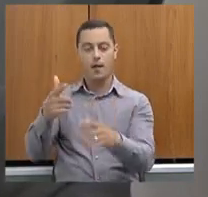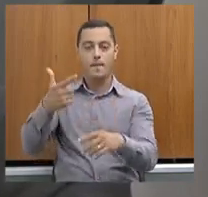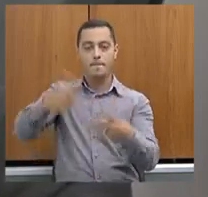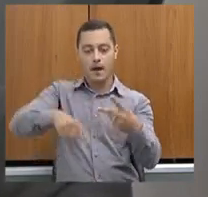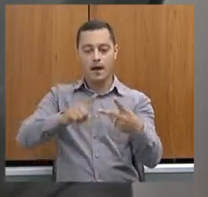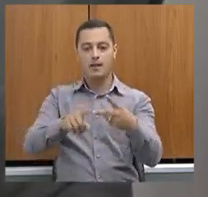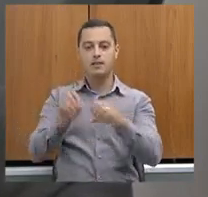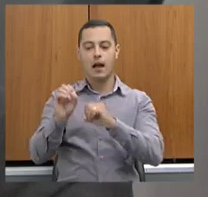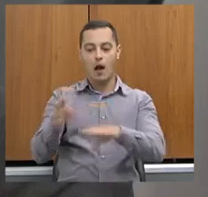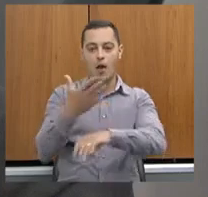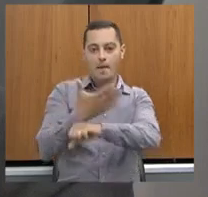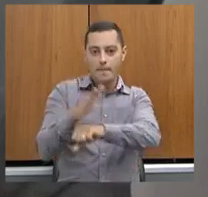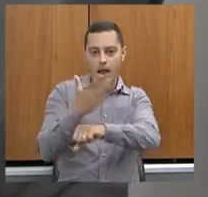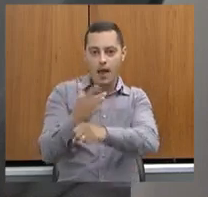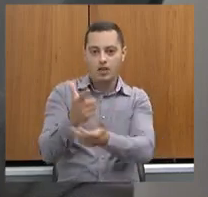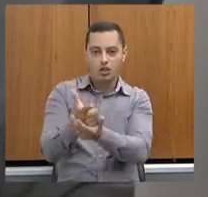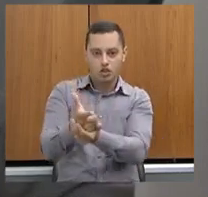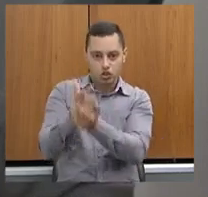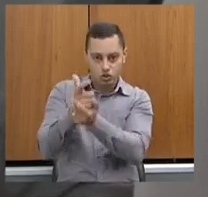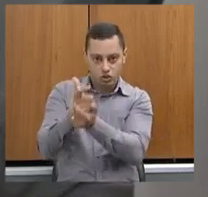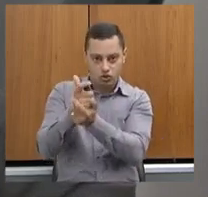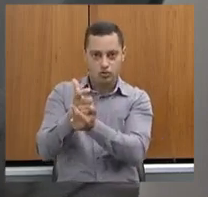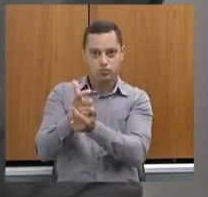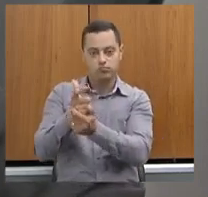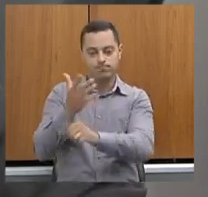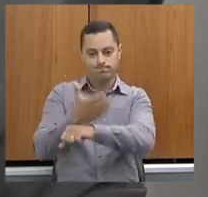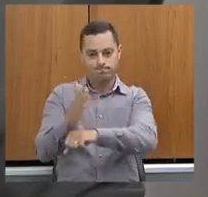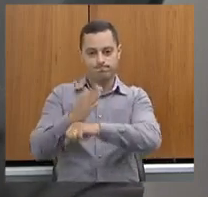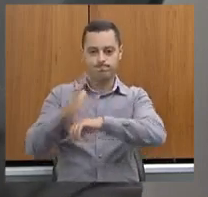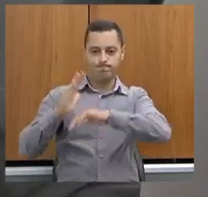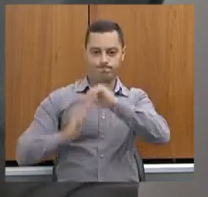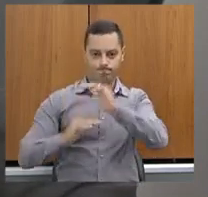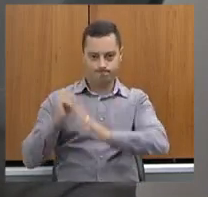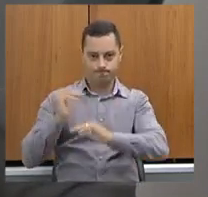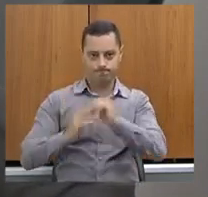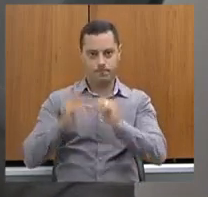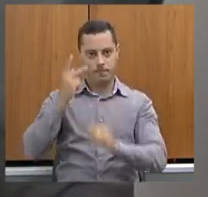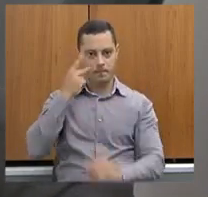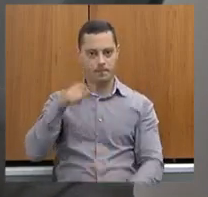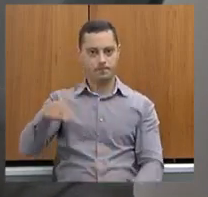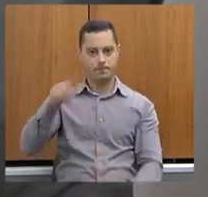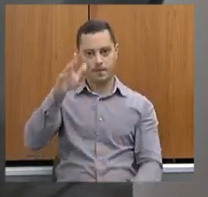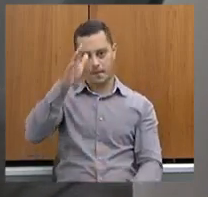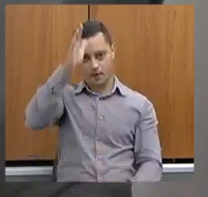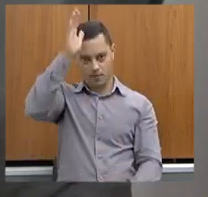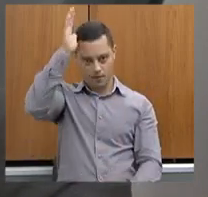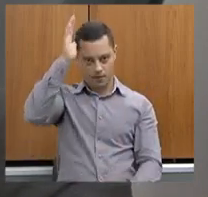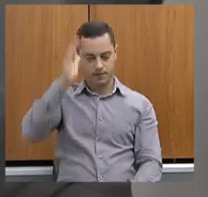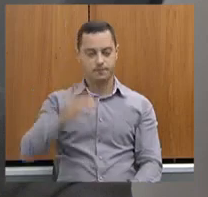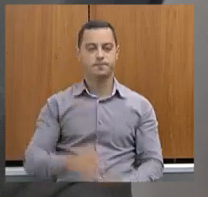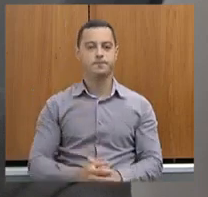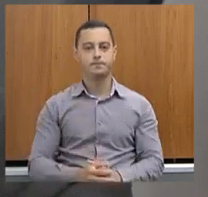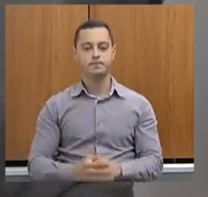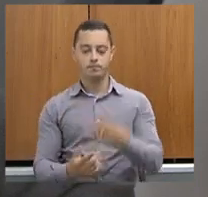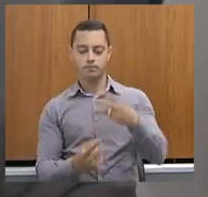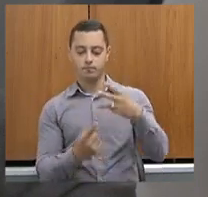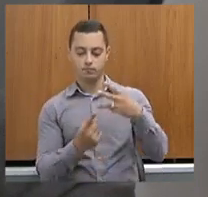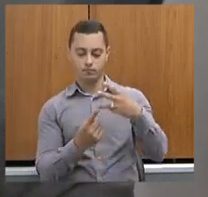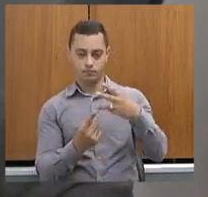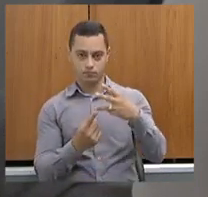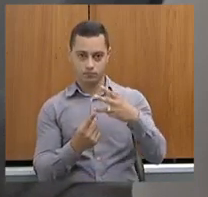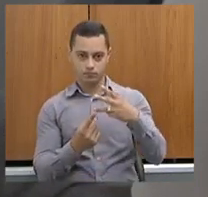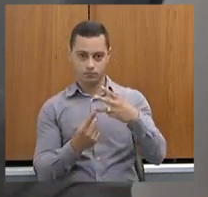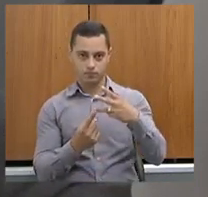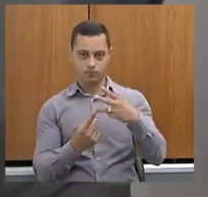guarda da instalação física do Bombeiro Militar por fim Comandante a outra questão que envolve também